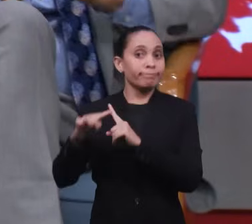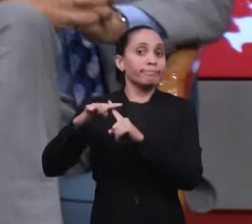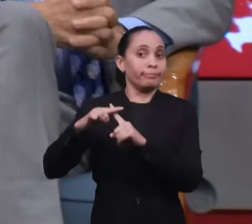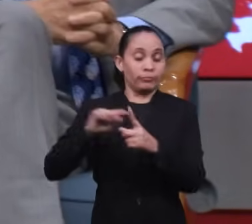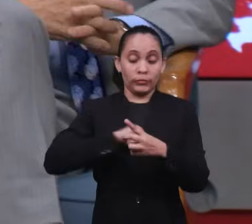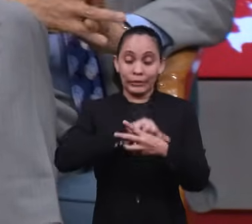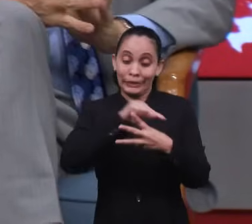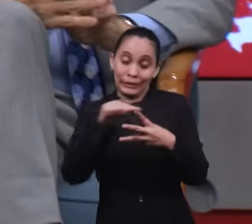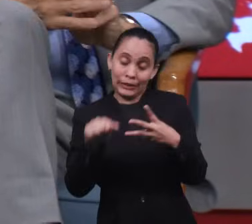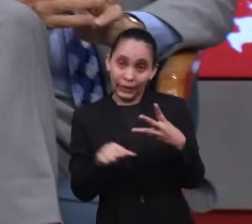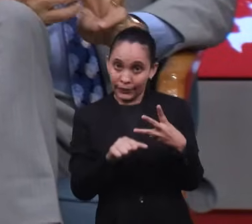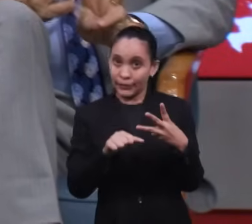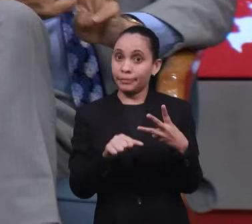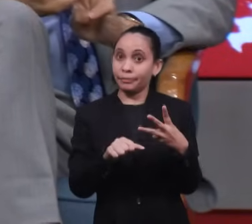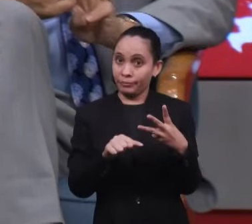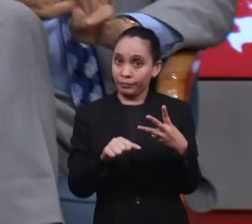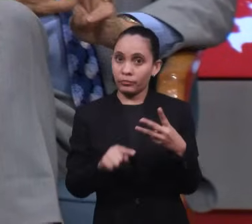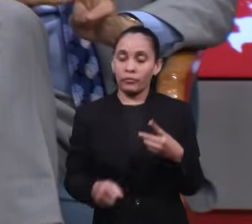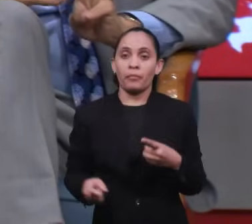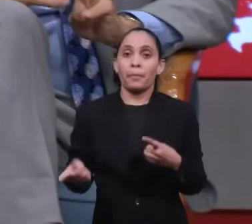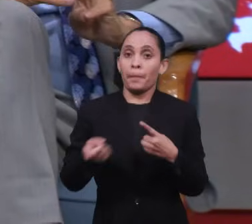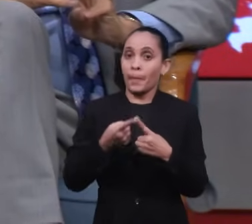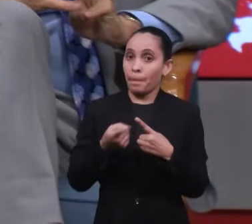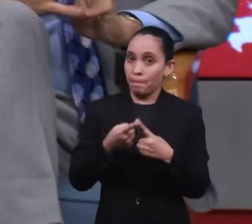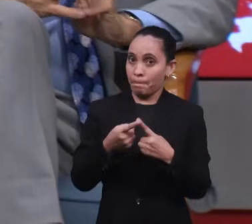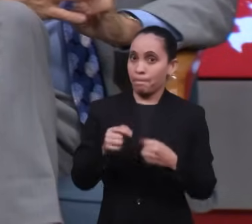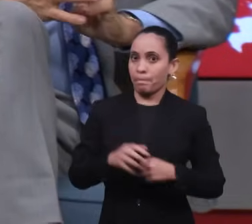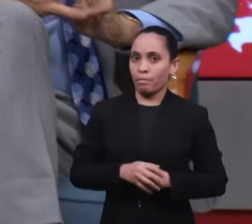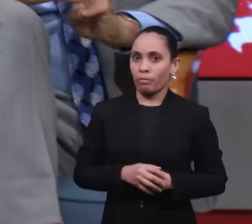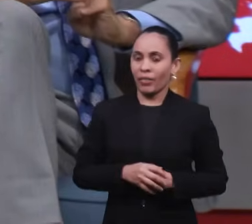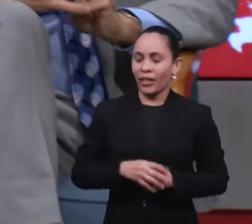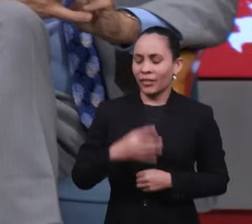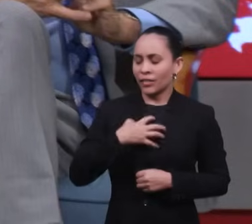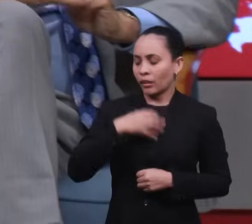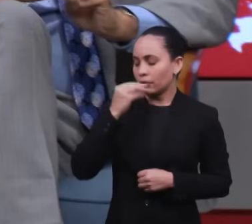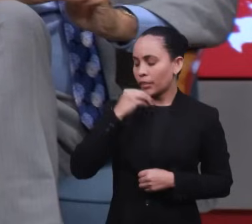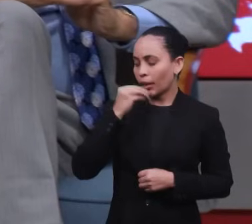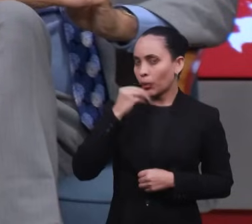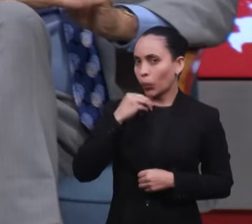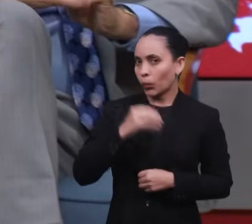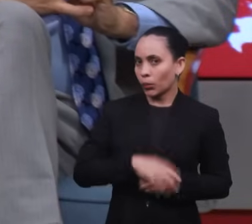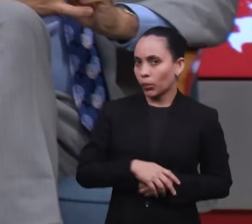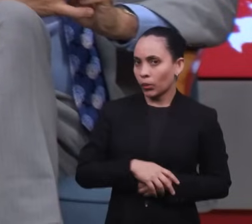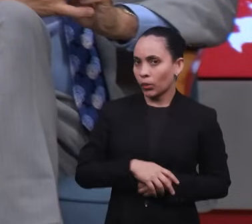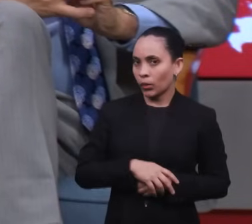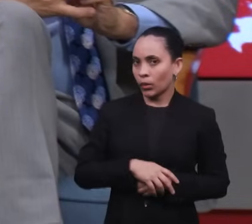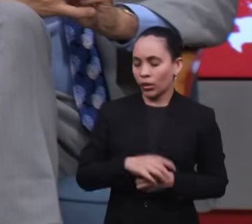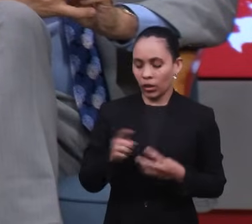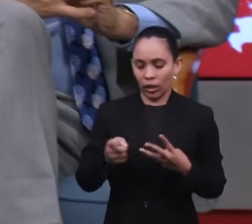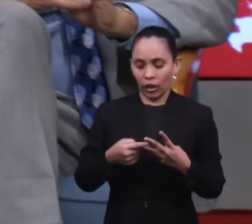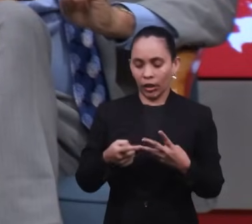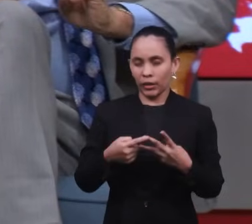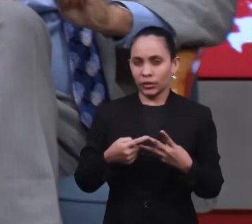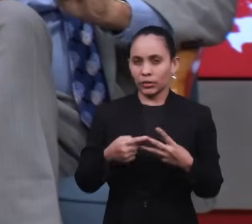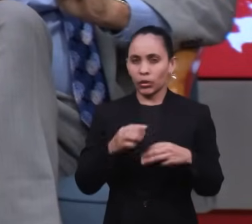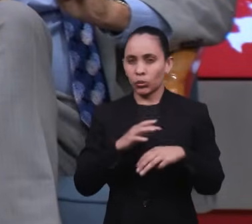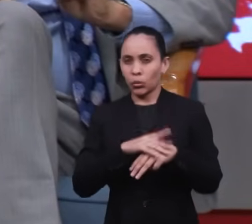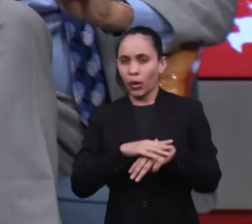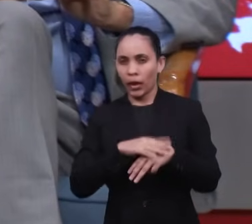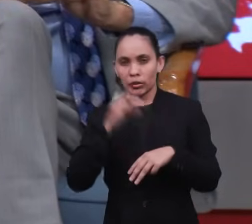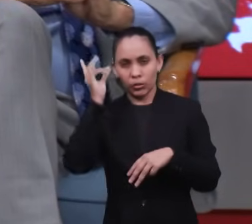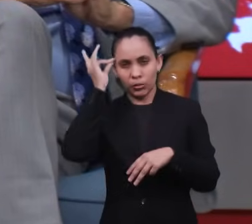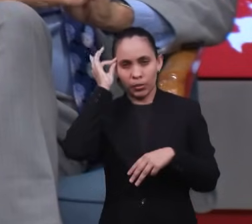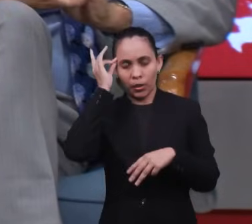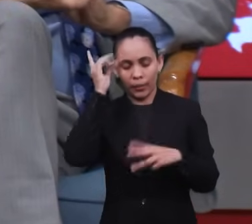acontecer na igreja, que ele cita como aquele que fraco, aquele que